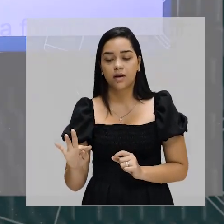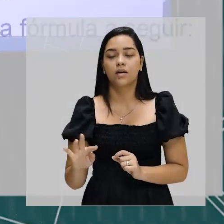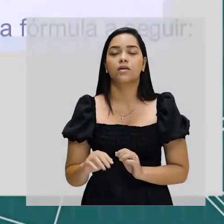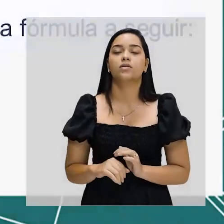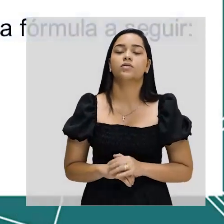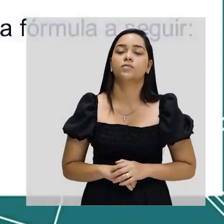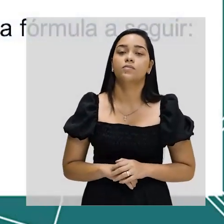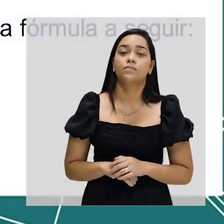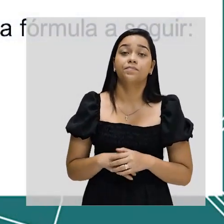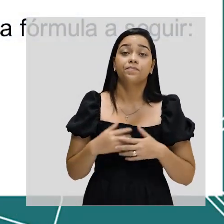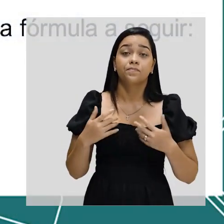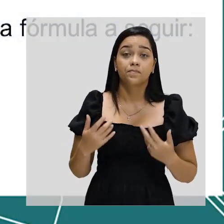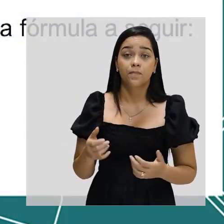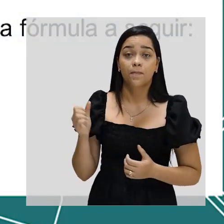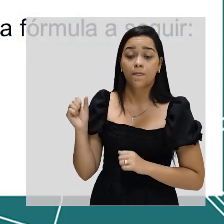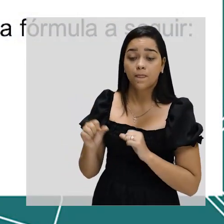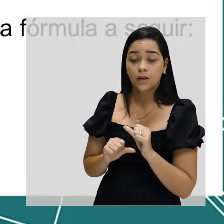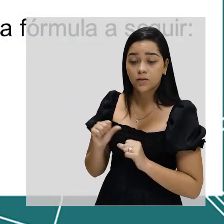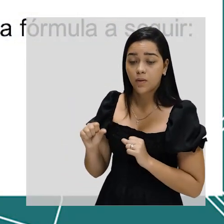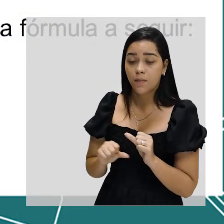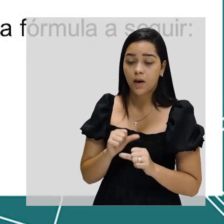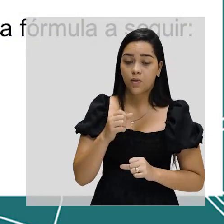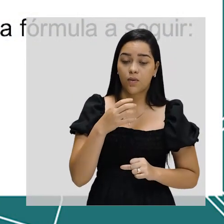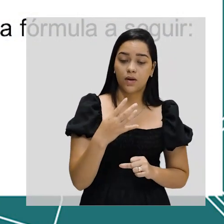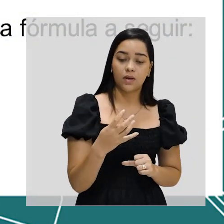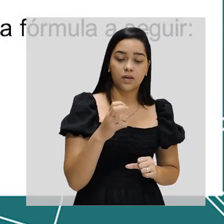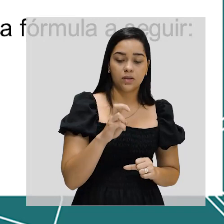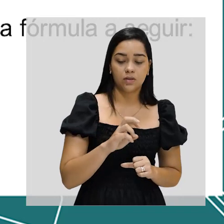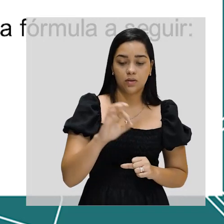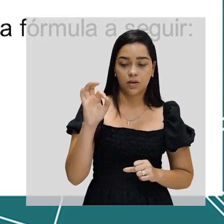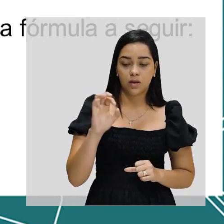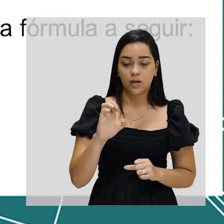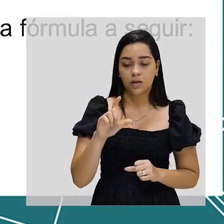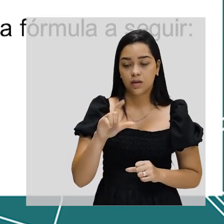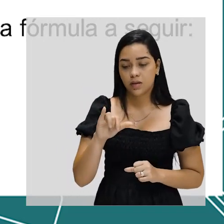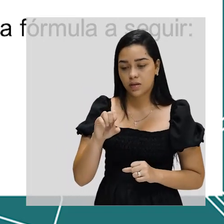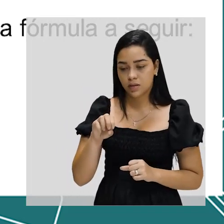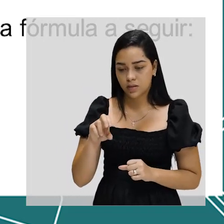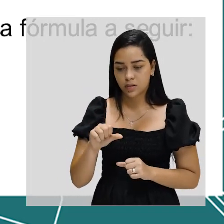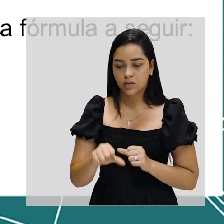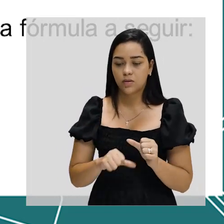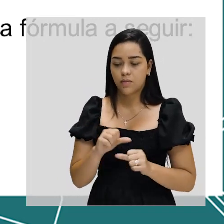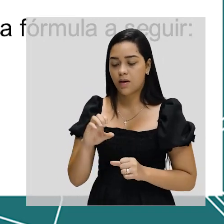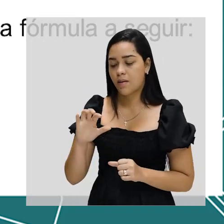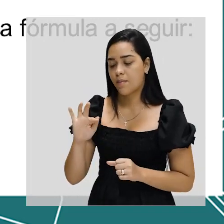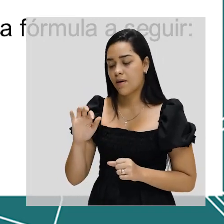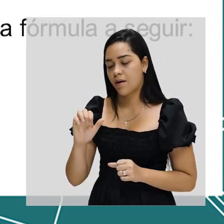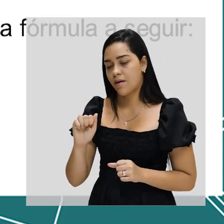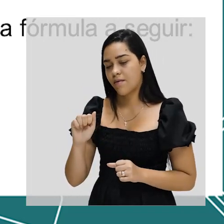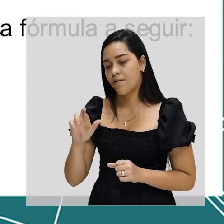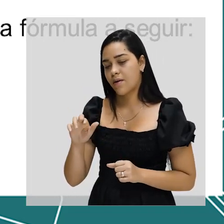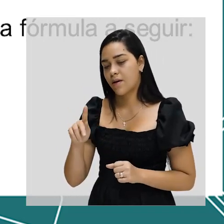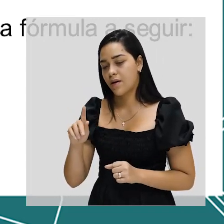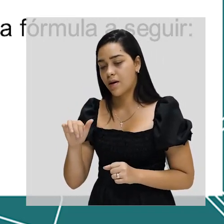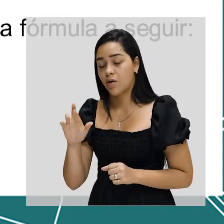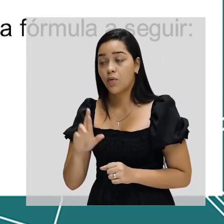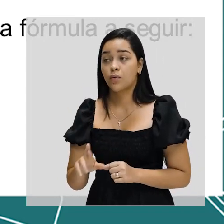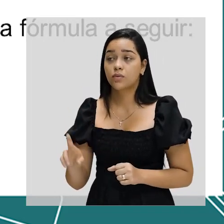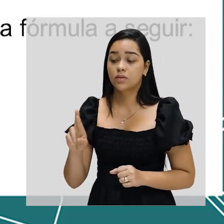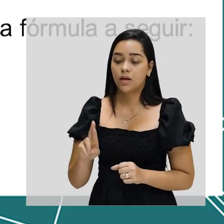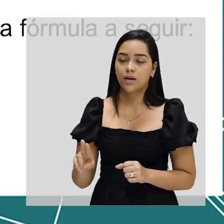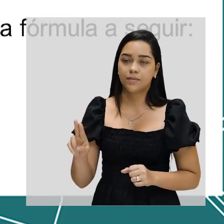vice-versa. Então, transformar 45 graus Celsius em Fahrenheit. Então, vou usar essa expressão,